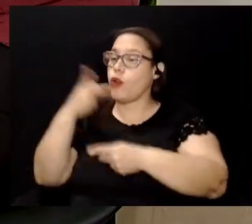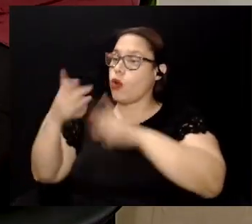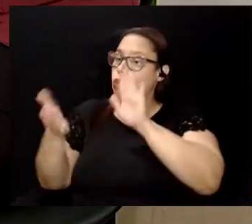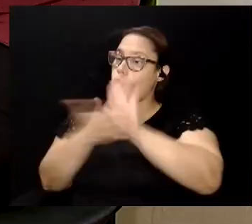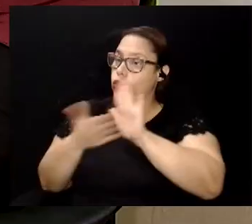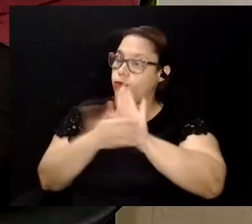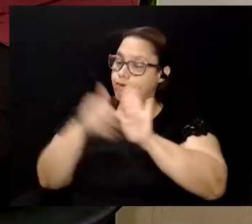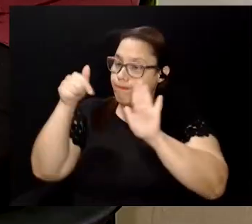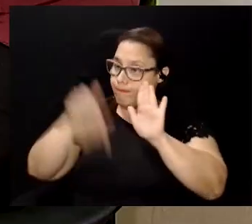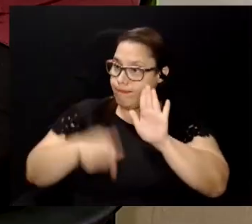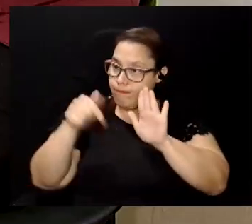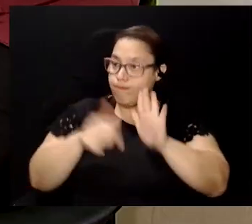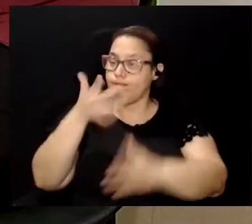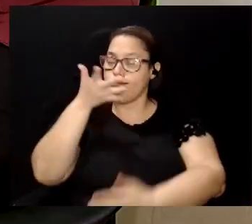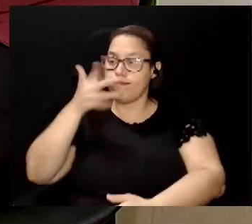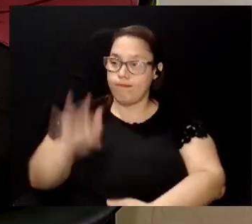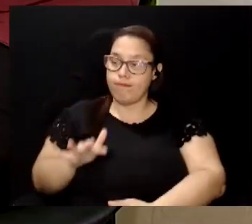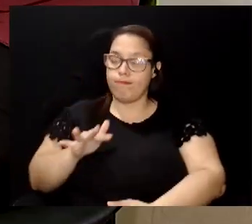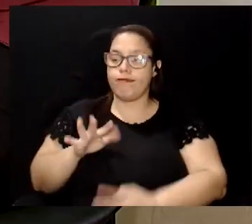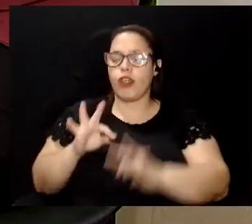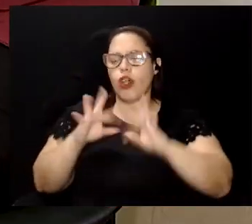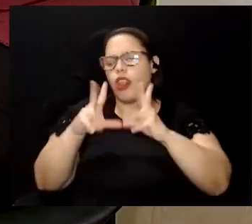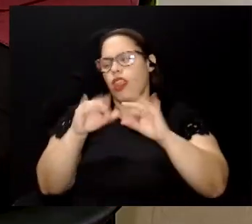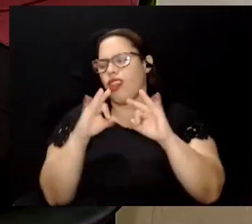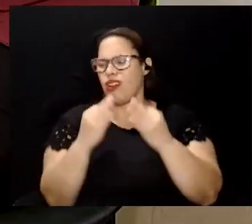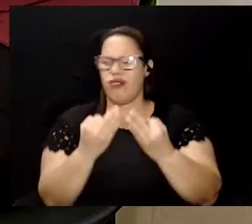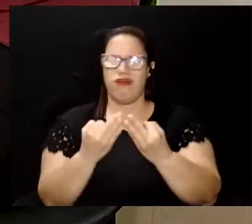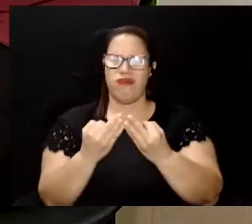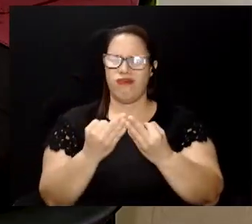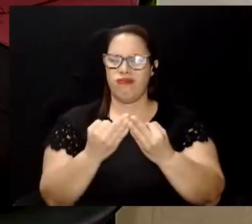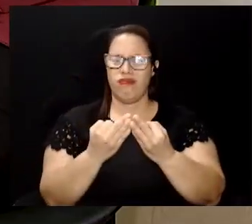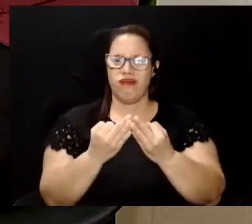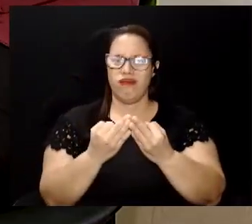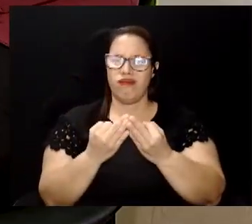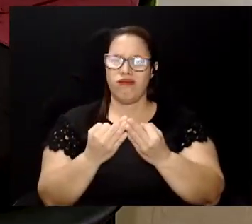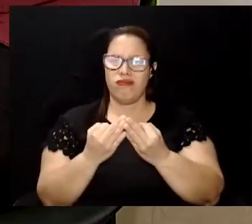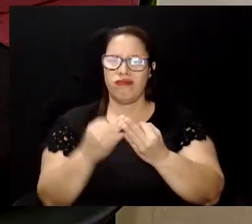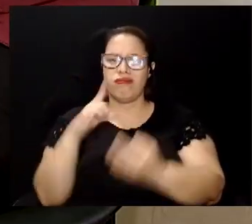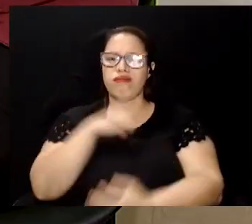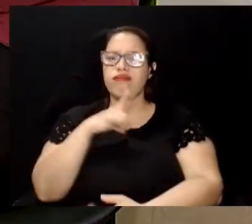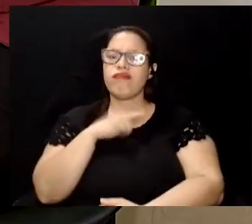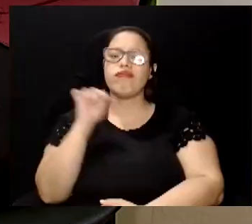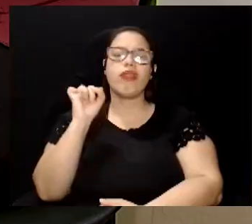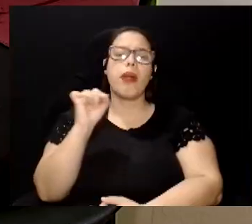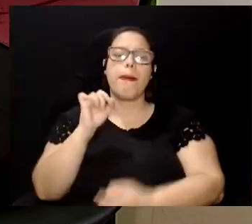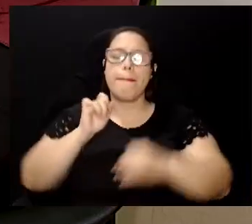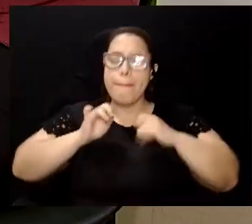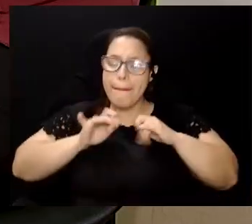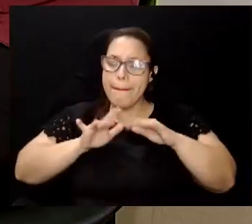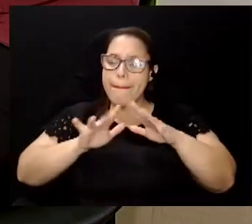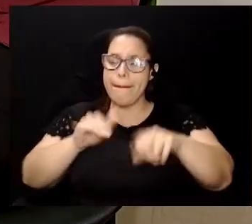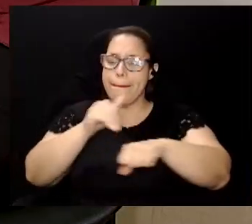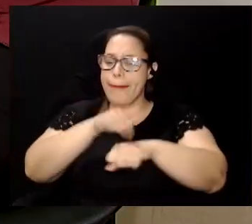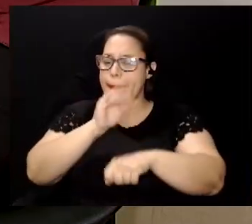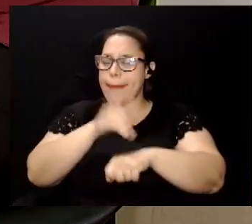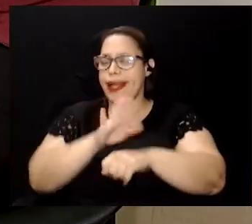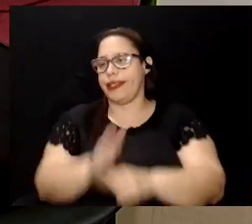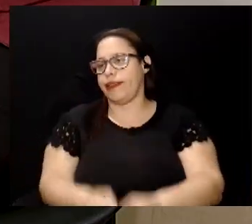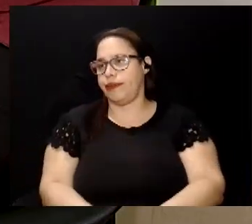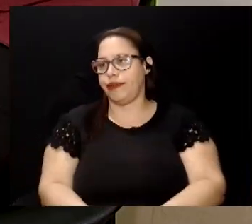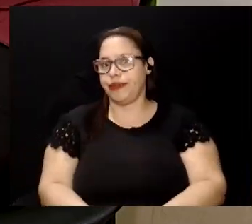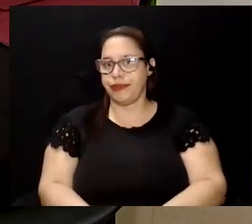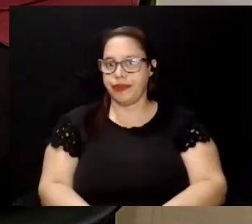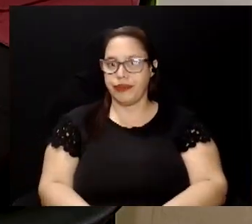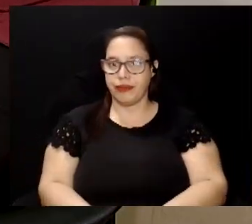crianças e para tantas famílias tende a se expandir cada vez mais, né? É algo que outros programas vão